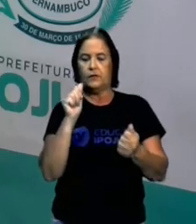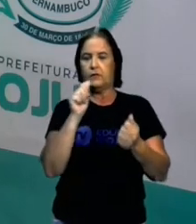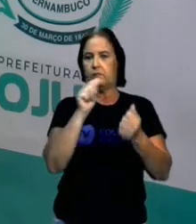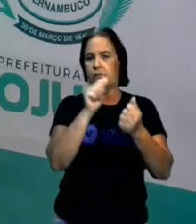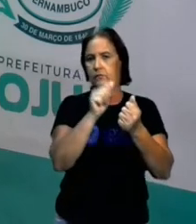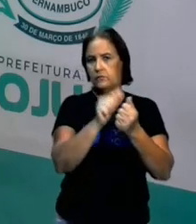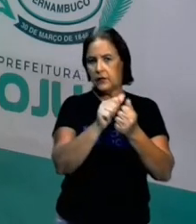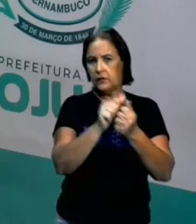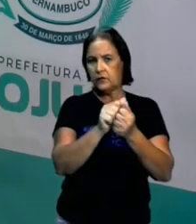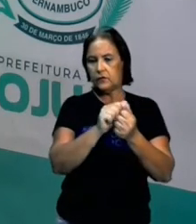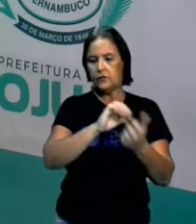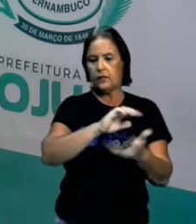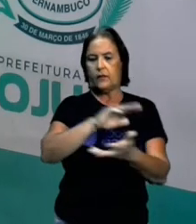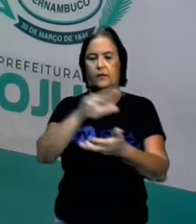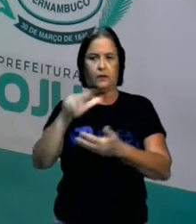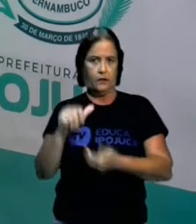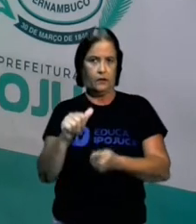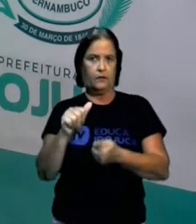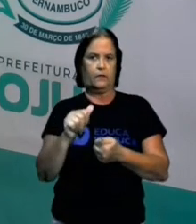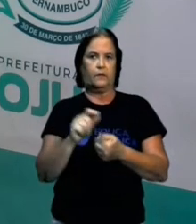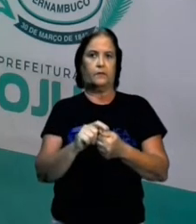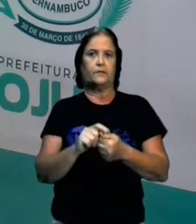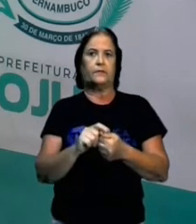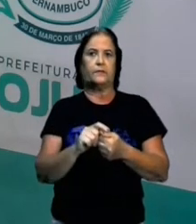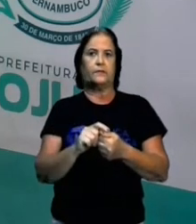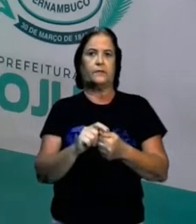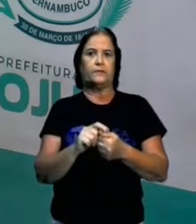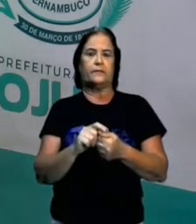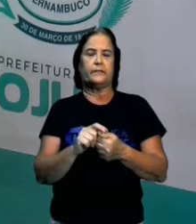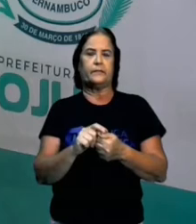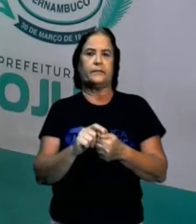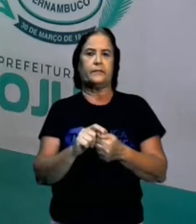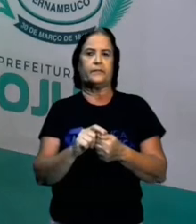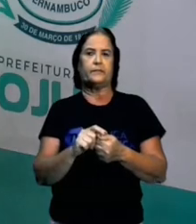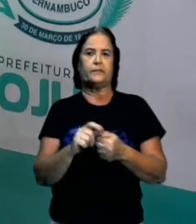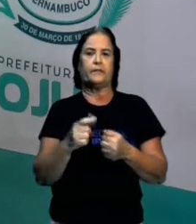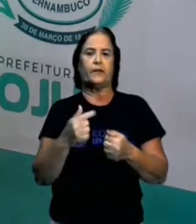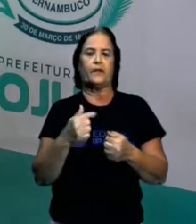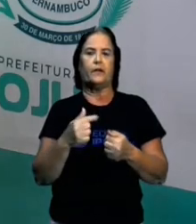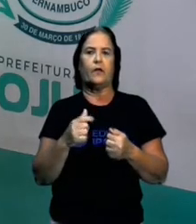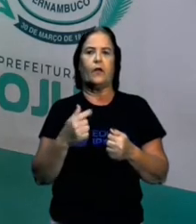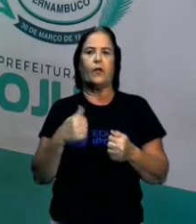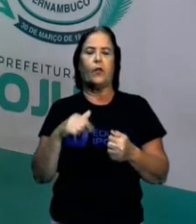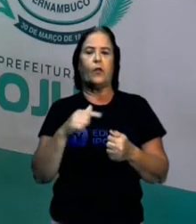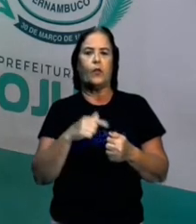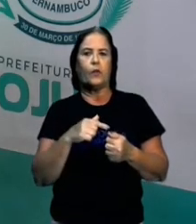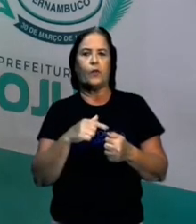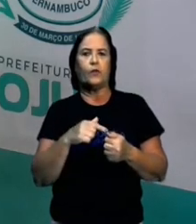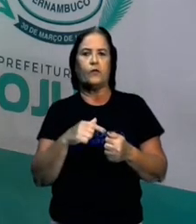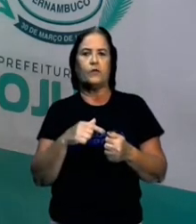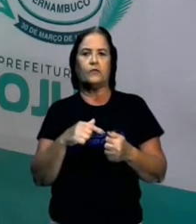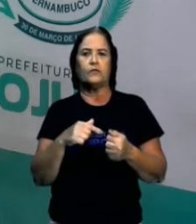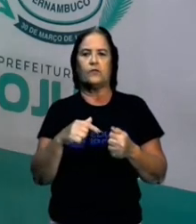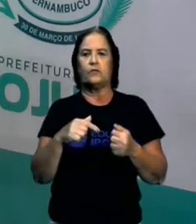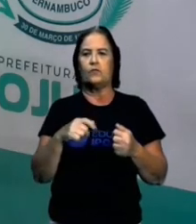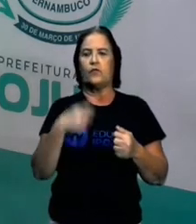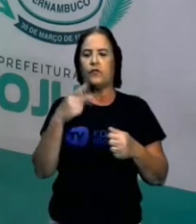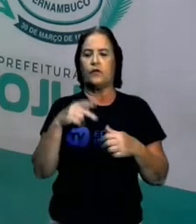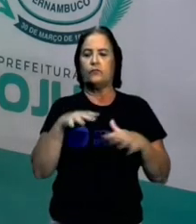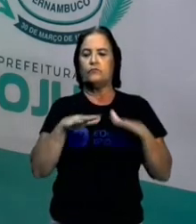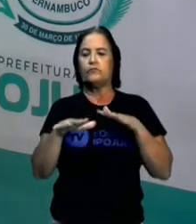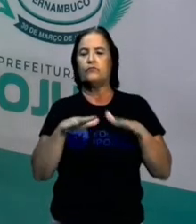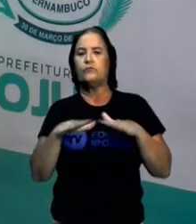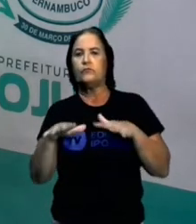têm do nosso planeta. Mas vamos continuar. A gente agora vai falar sobre os movimentos que a Terra